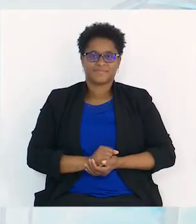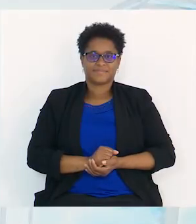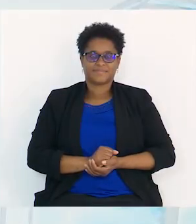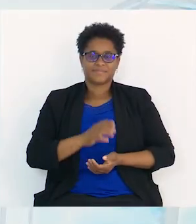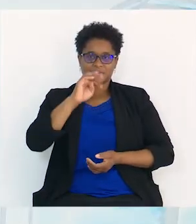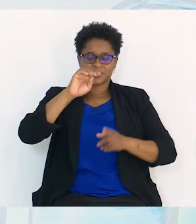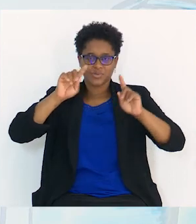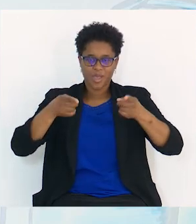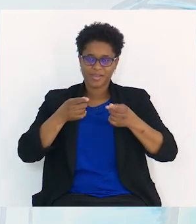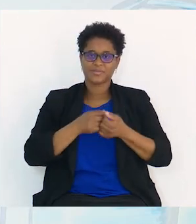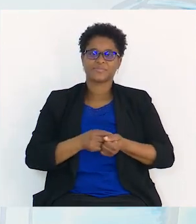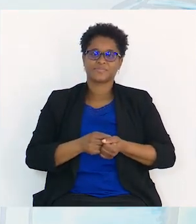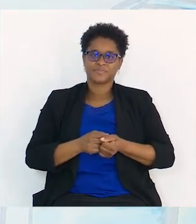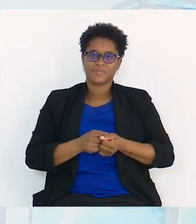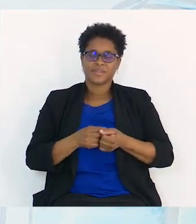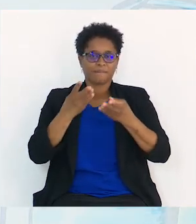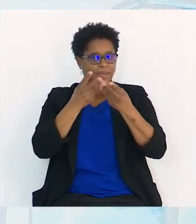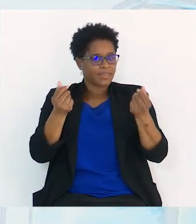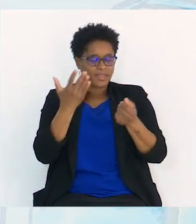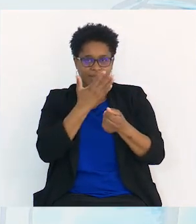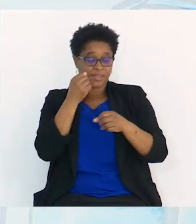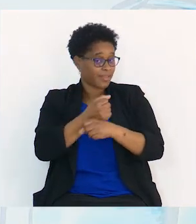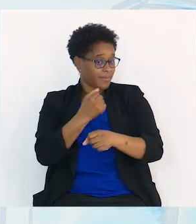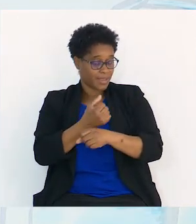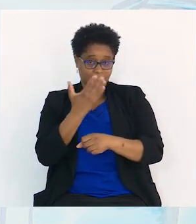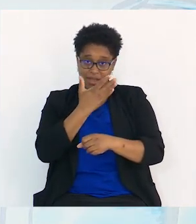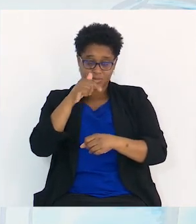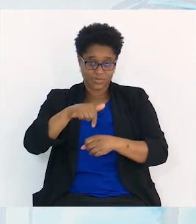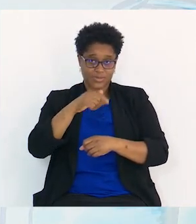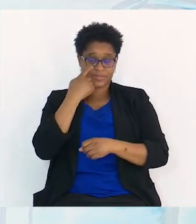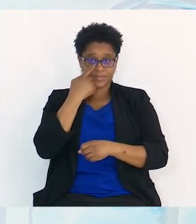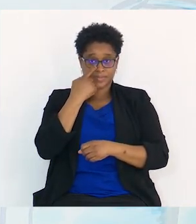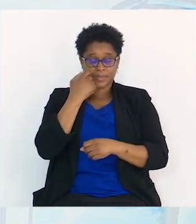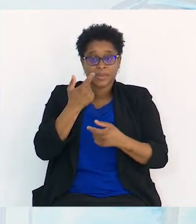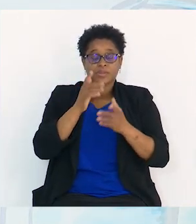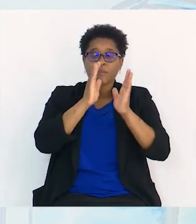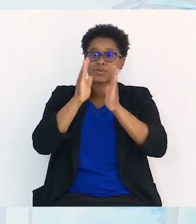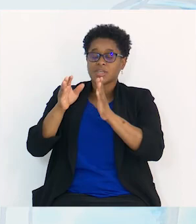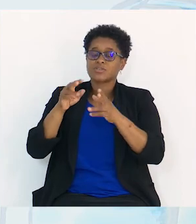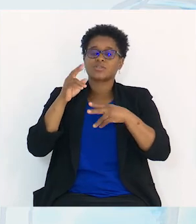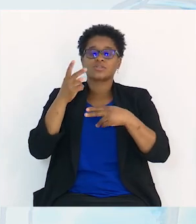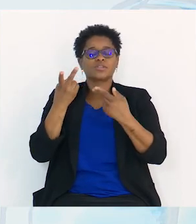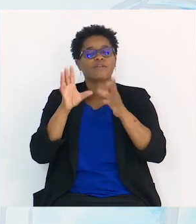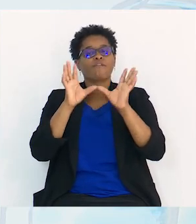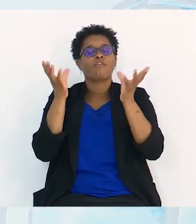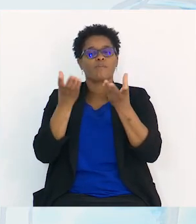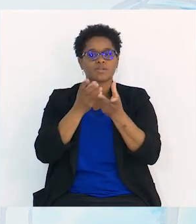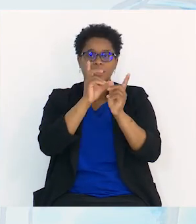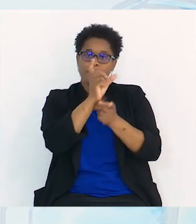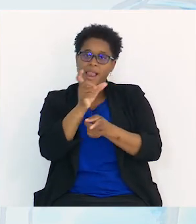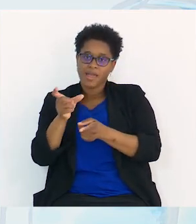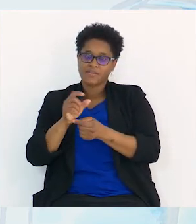O sumário, conteúdo trabalhado na aula de hoje, é o processo de formação de palavras. Já vimos a